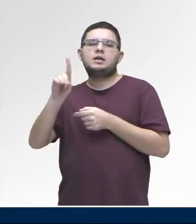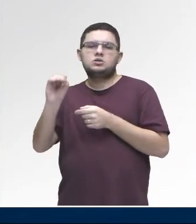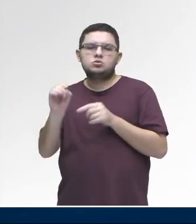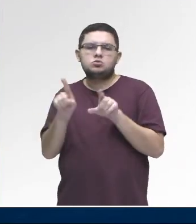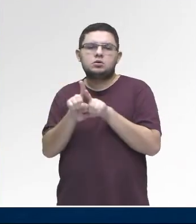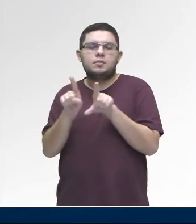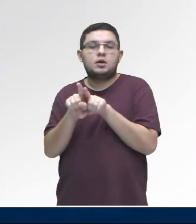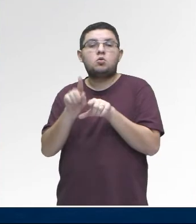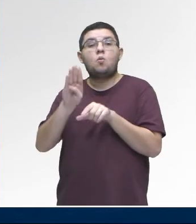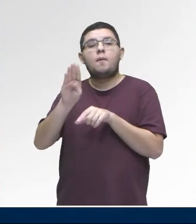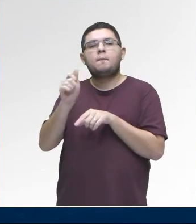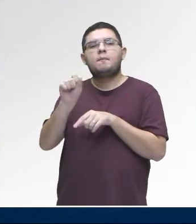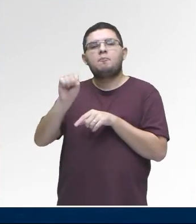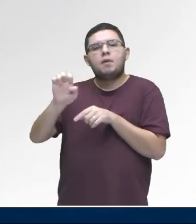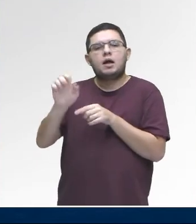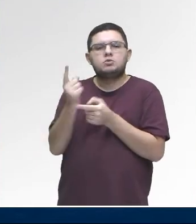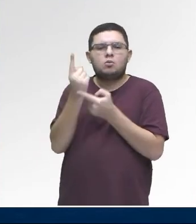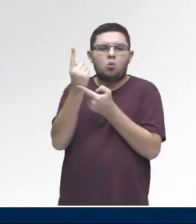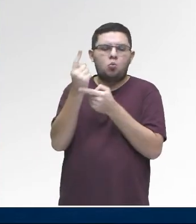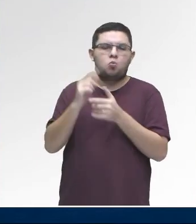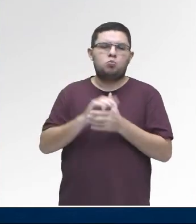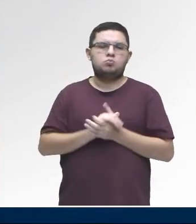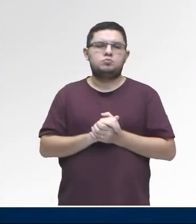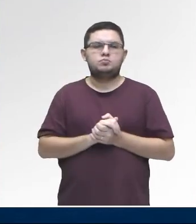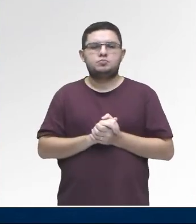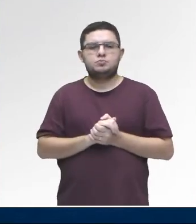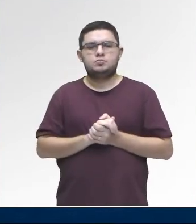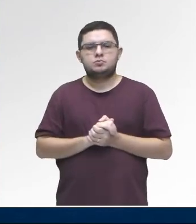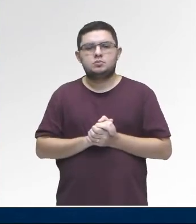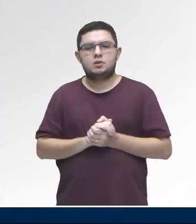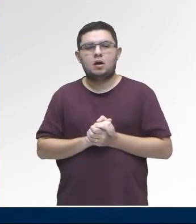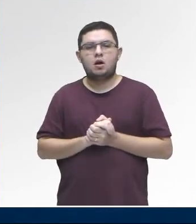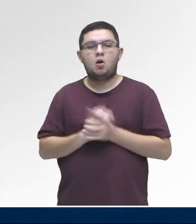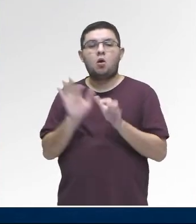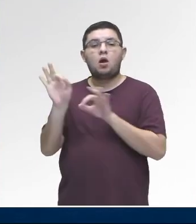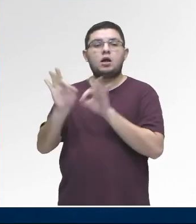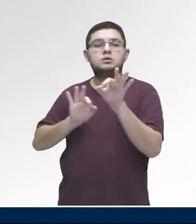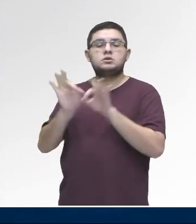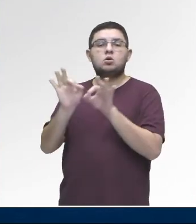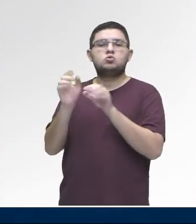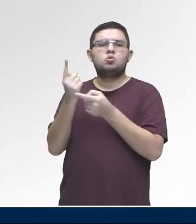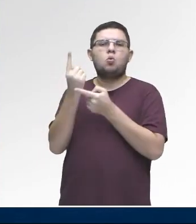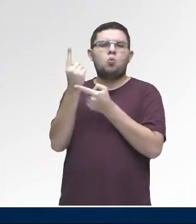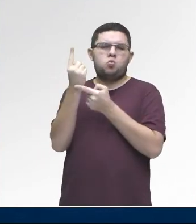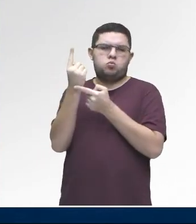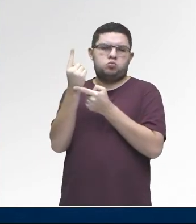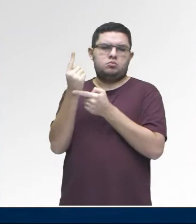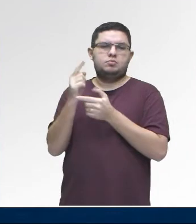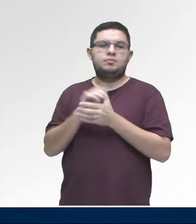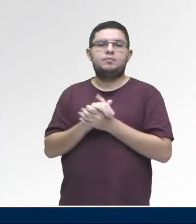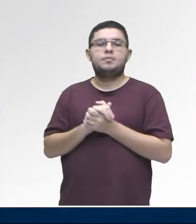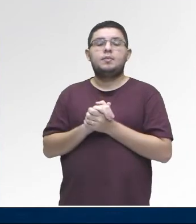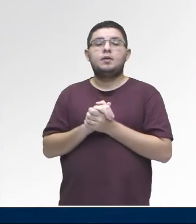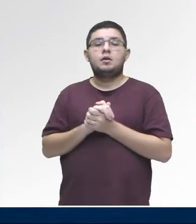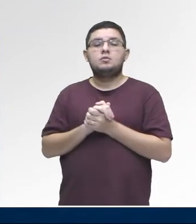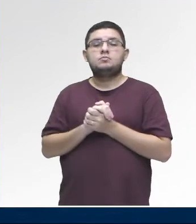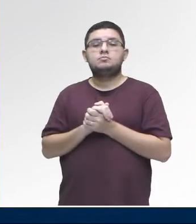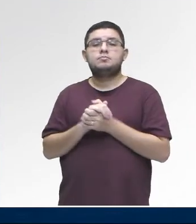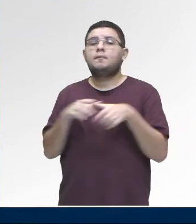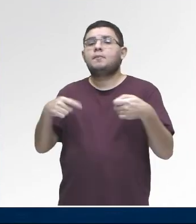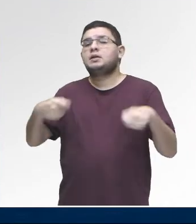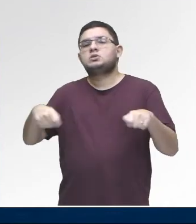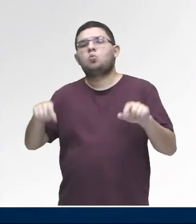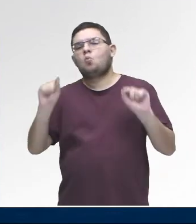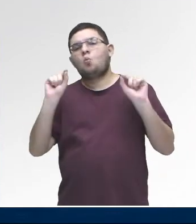essa constante de ionização, basta, tá?